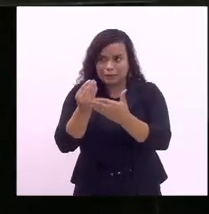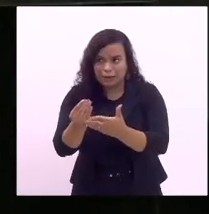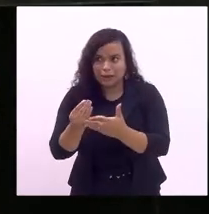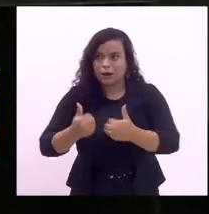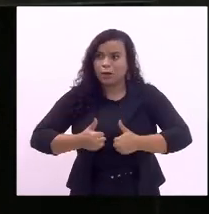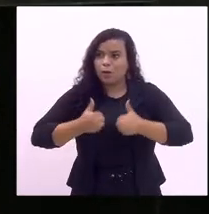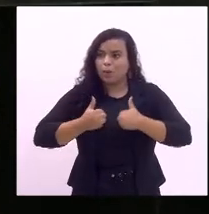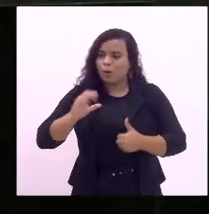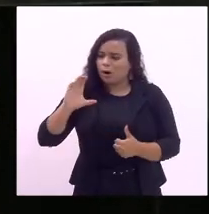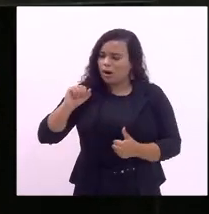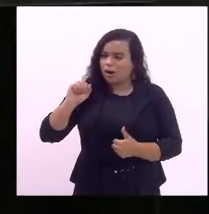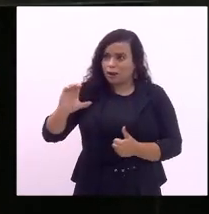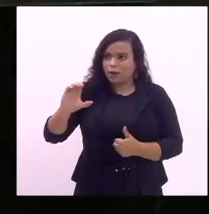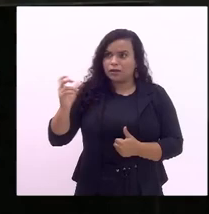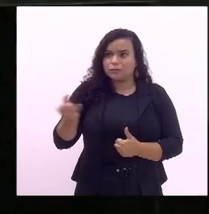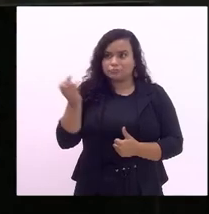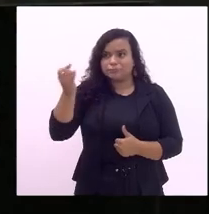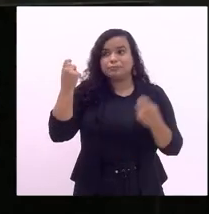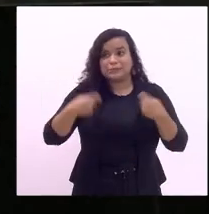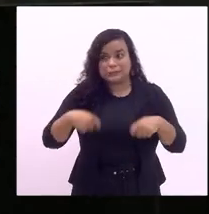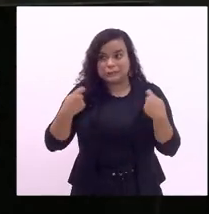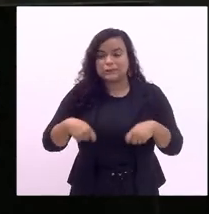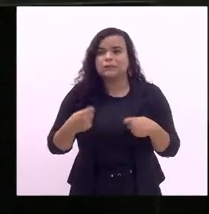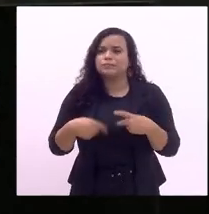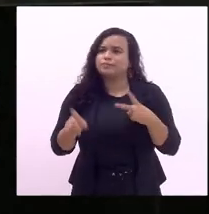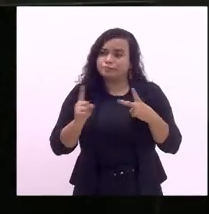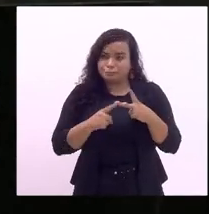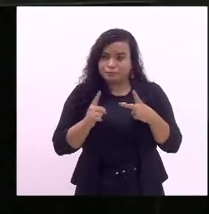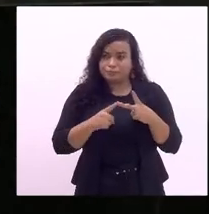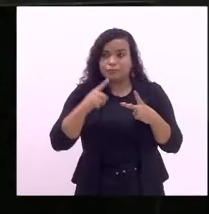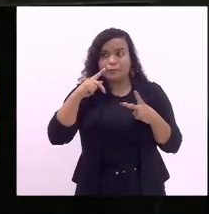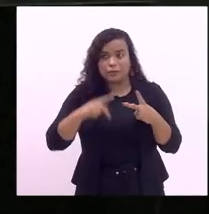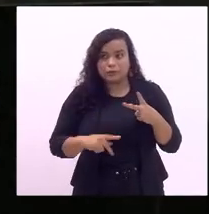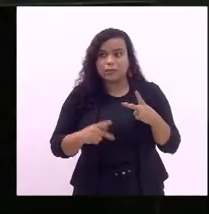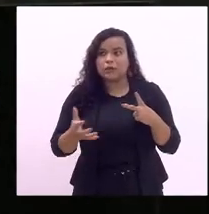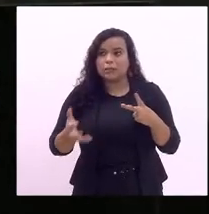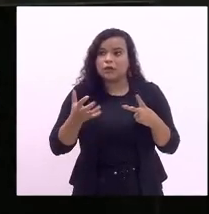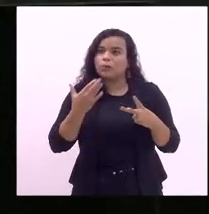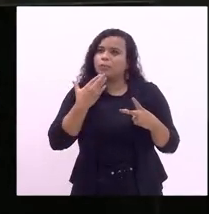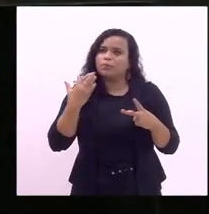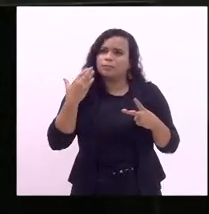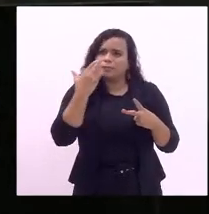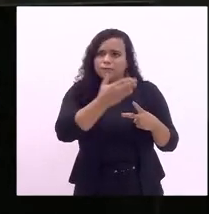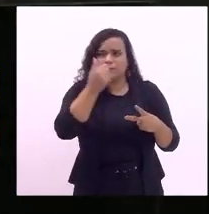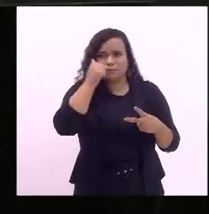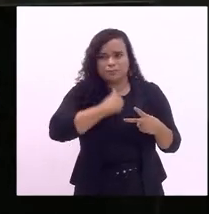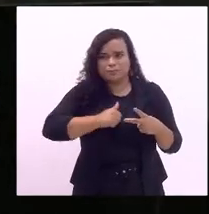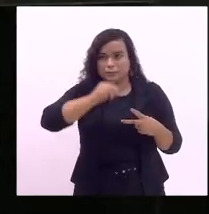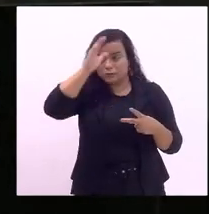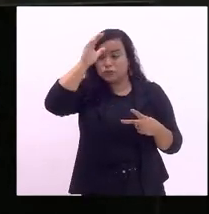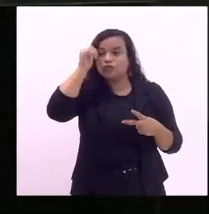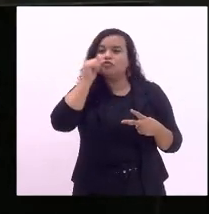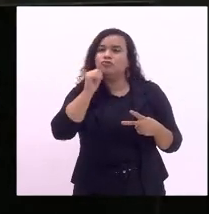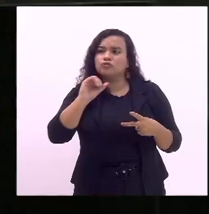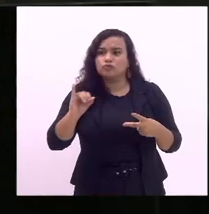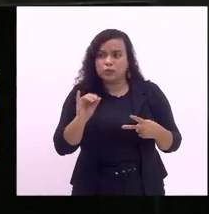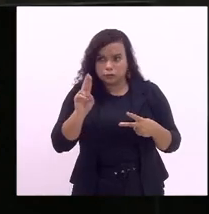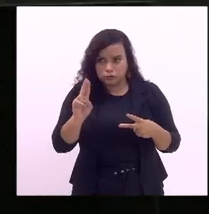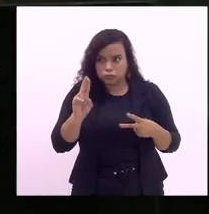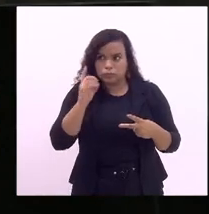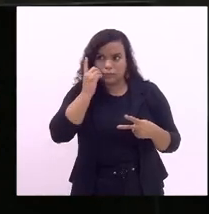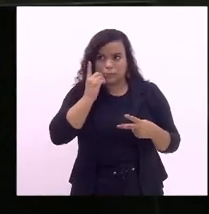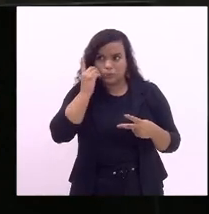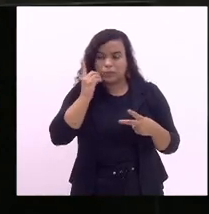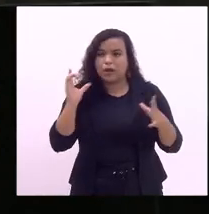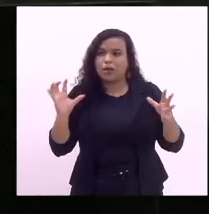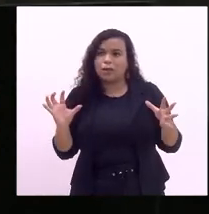CAC merece. Segundo, presidente, eu já queria pedir à senhora, deputada Tia Ju, que